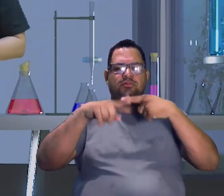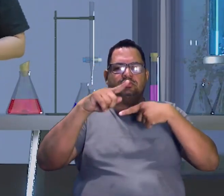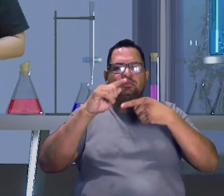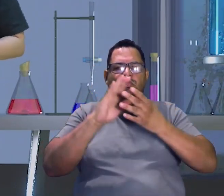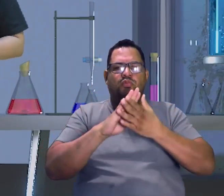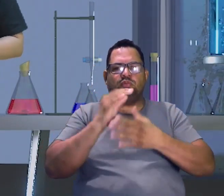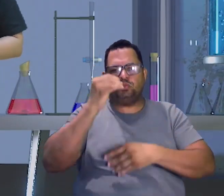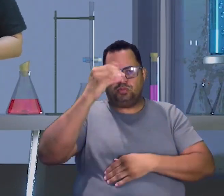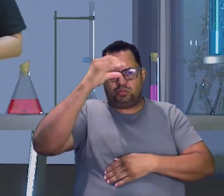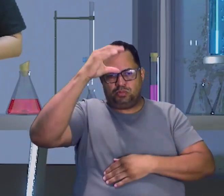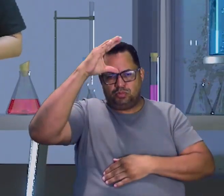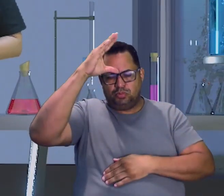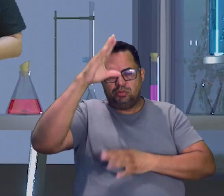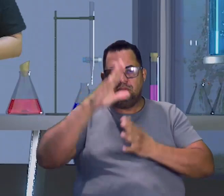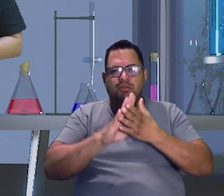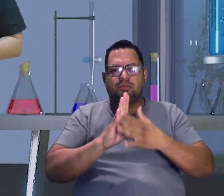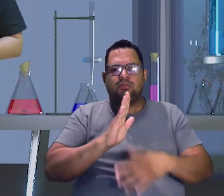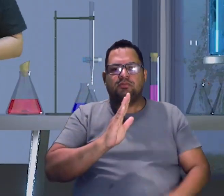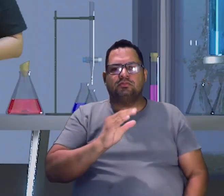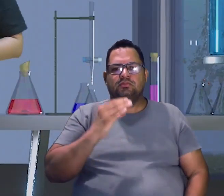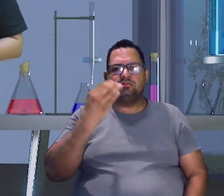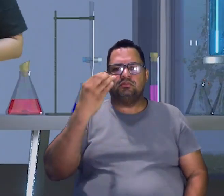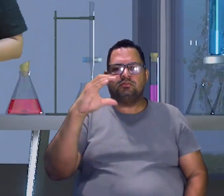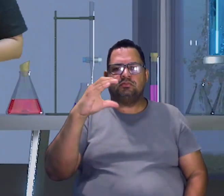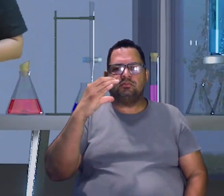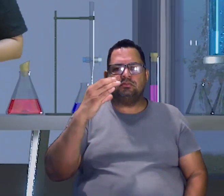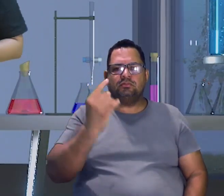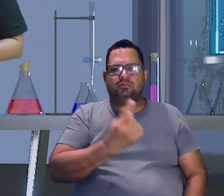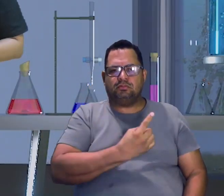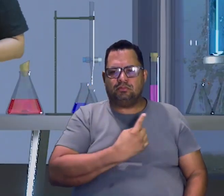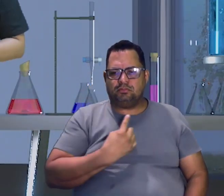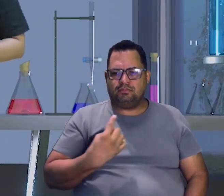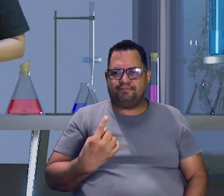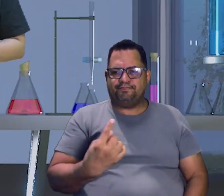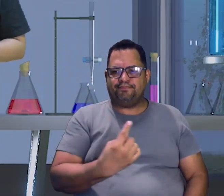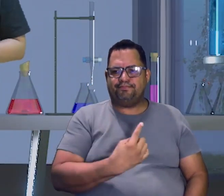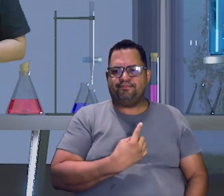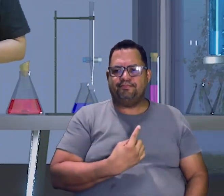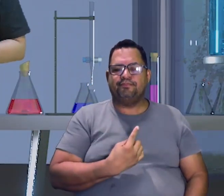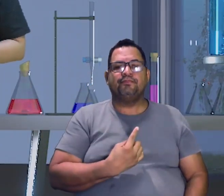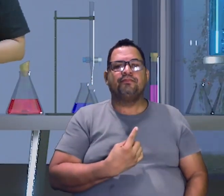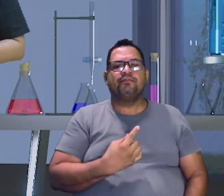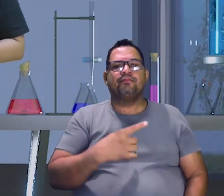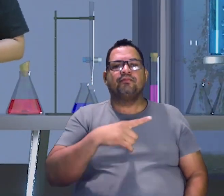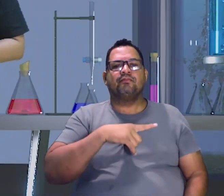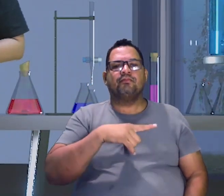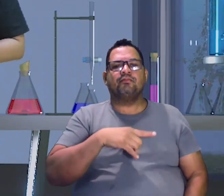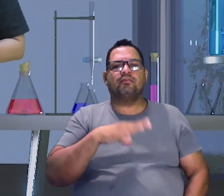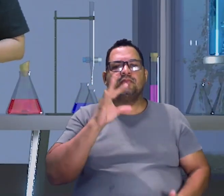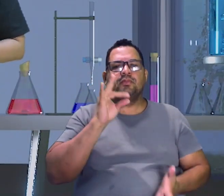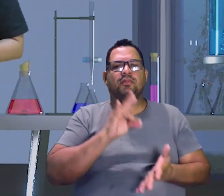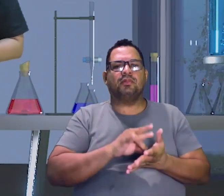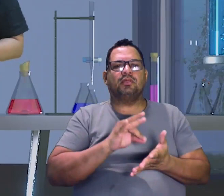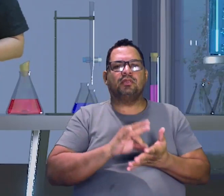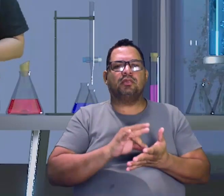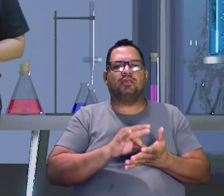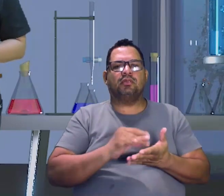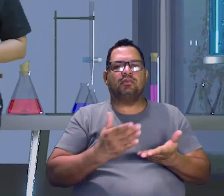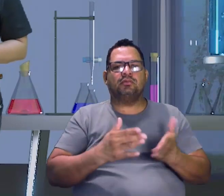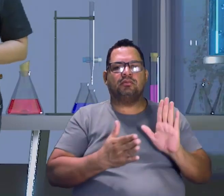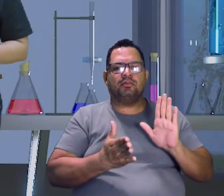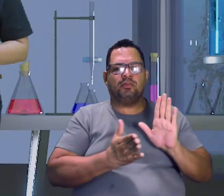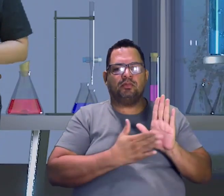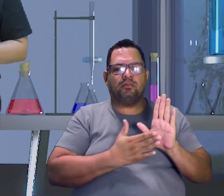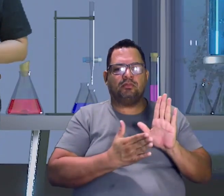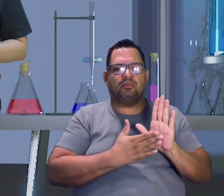dos conhecimentos científicos, então nós temos até hoje fatos reais